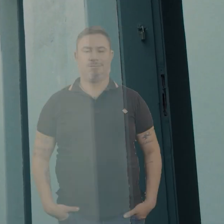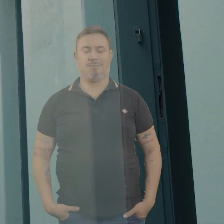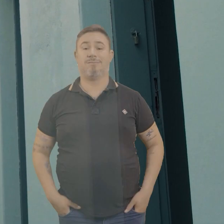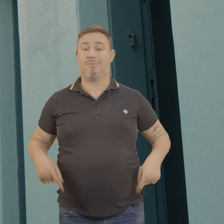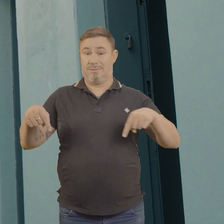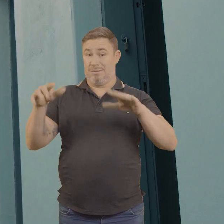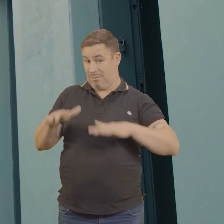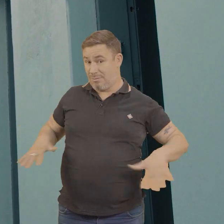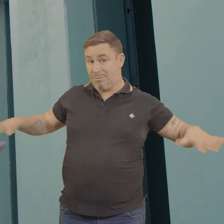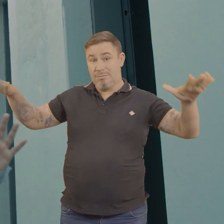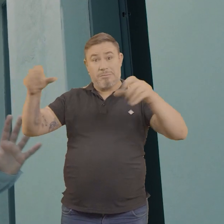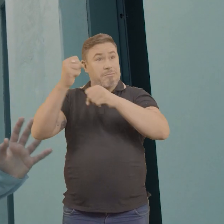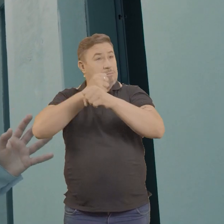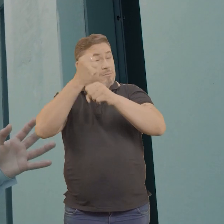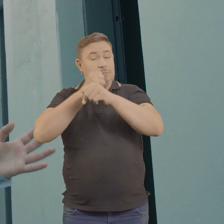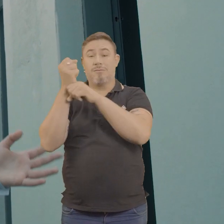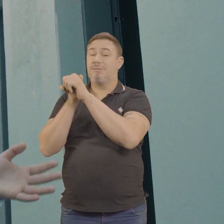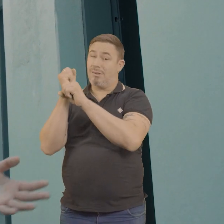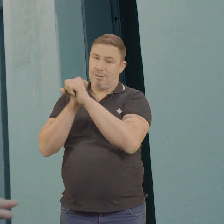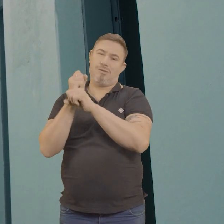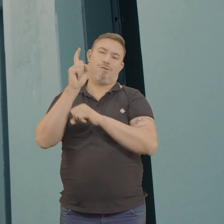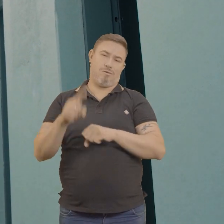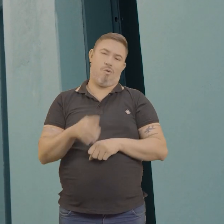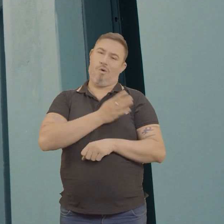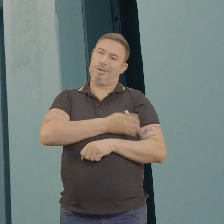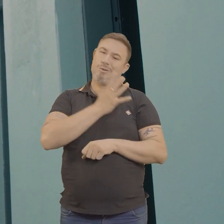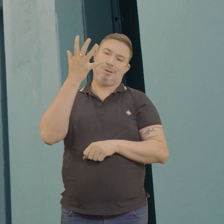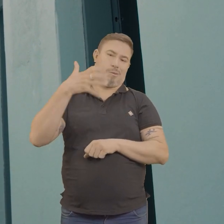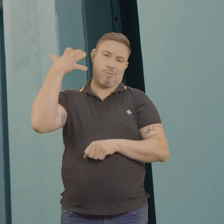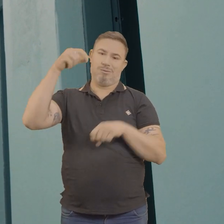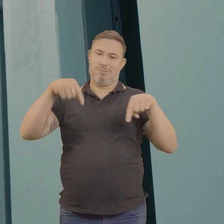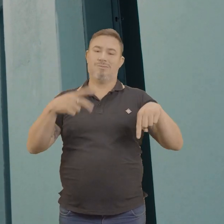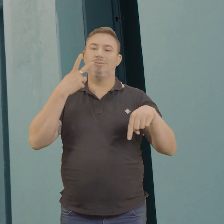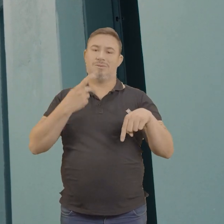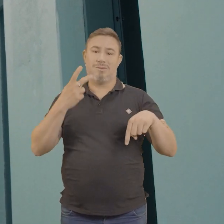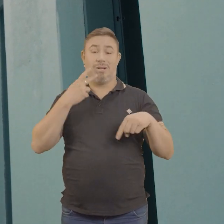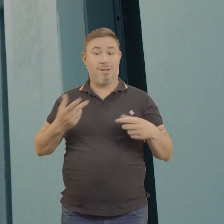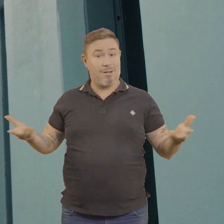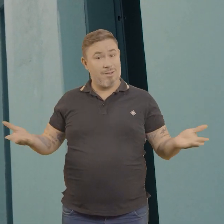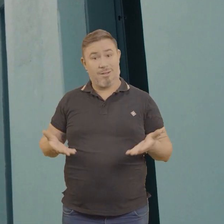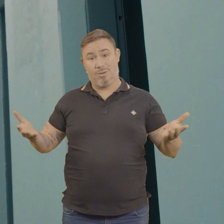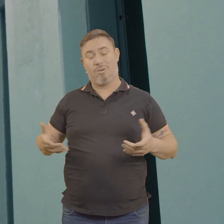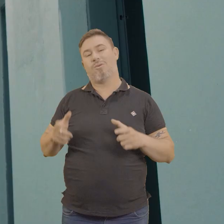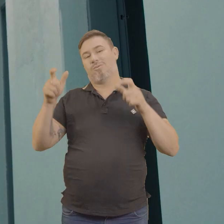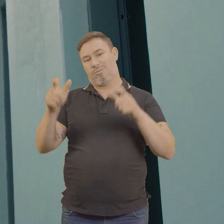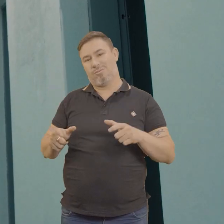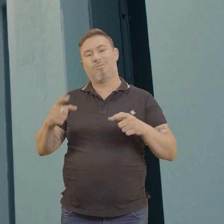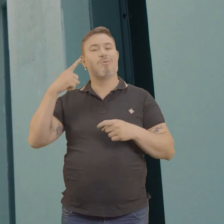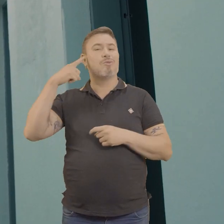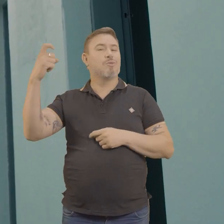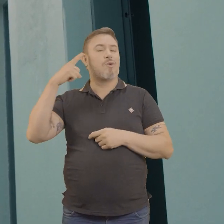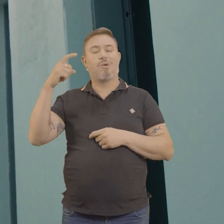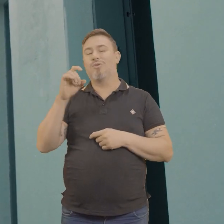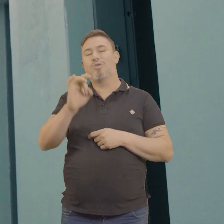Este prédio, por tantos anos, foi o coração da música cearense. Atualmente, no lugar dos sons ficaram